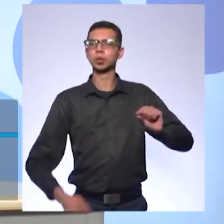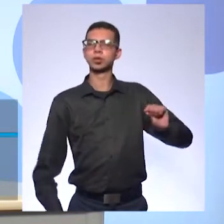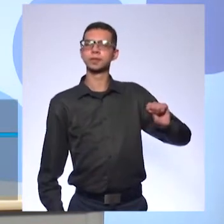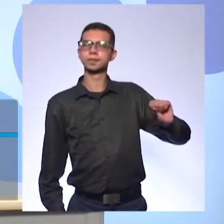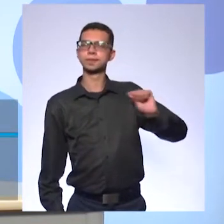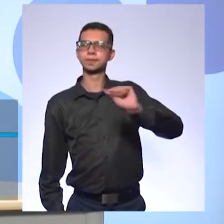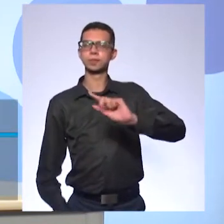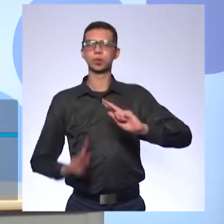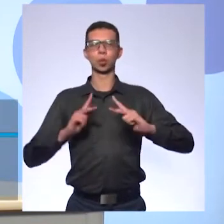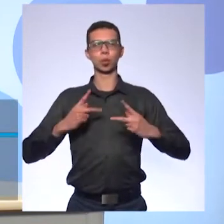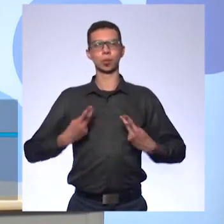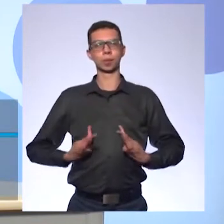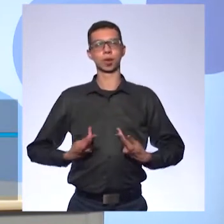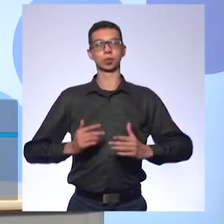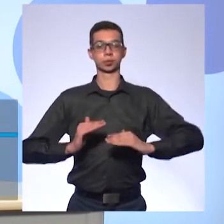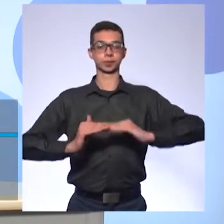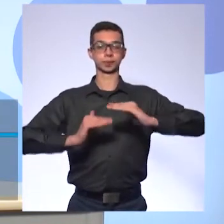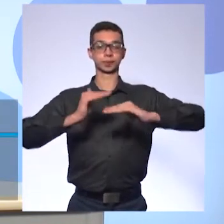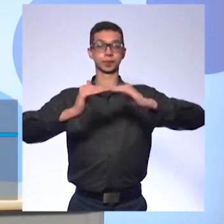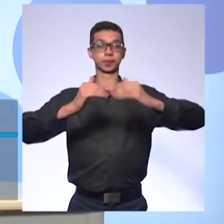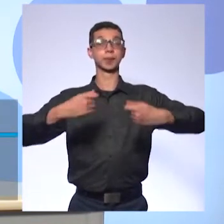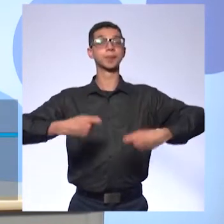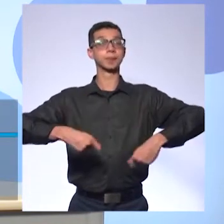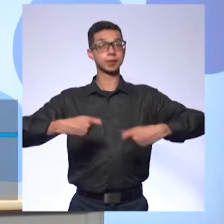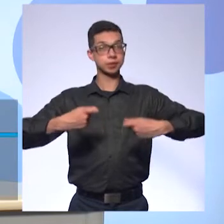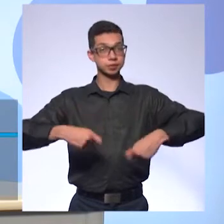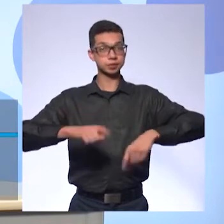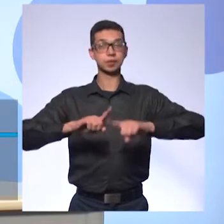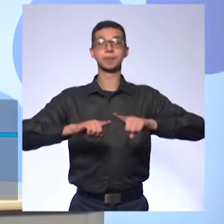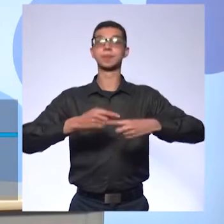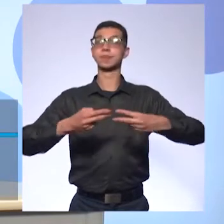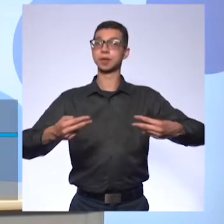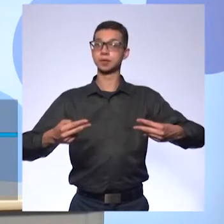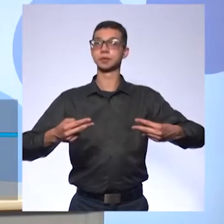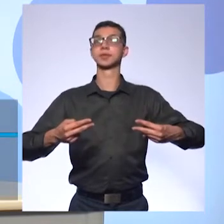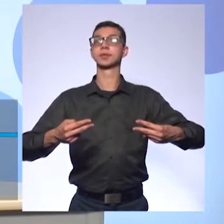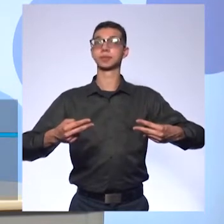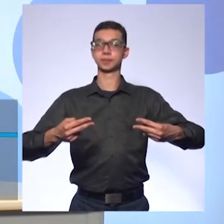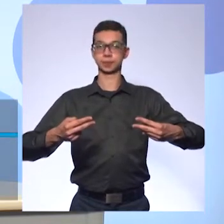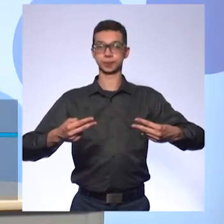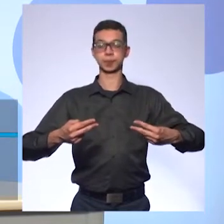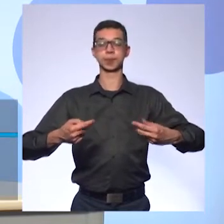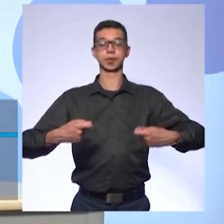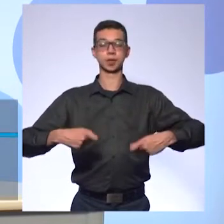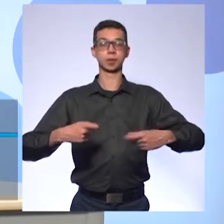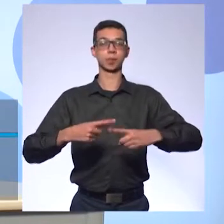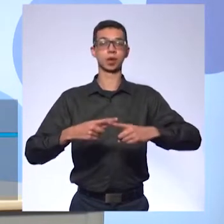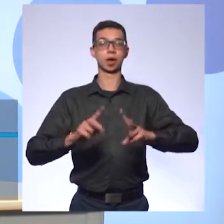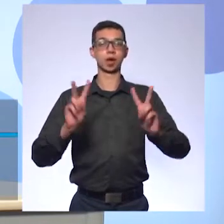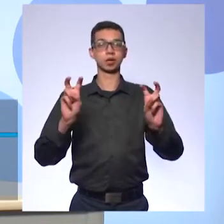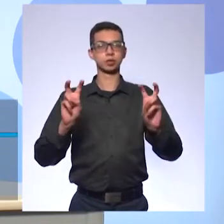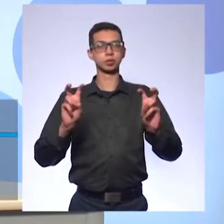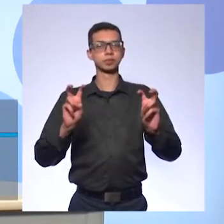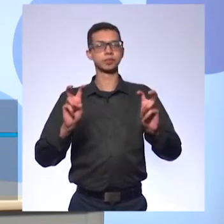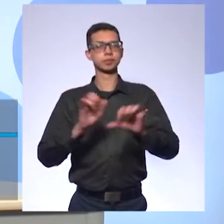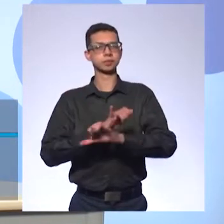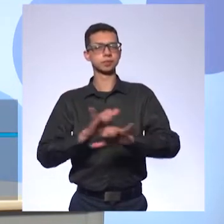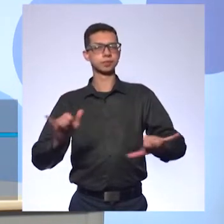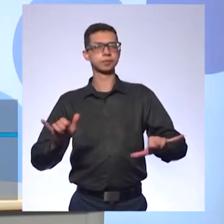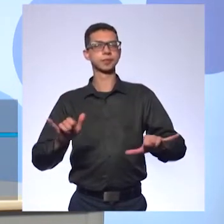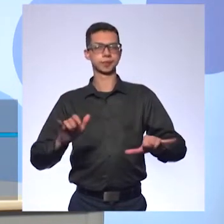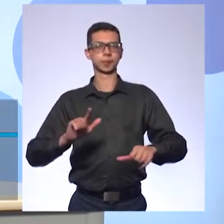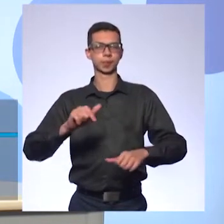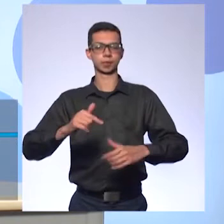aí dependentes desses recursos naturais, que é justamente um assunto que nós vamos discorrer aqui, né? Nós